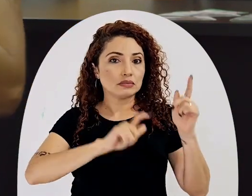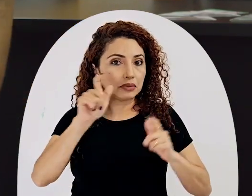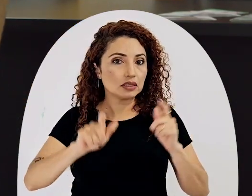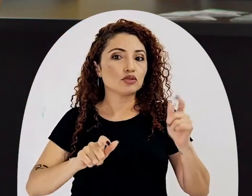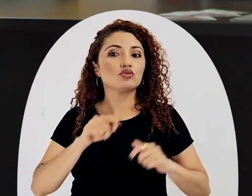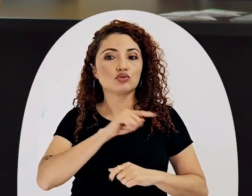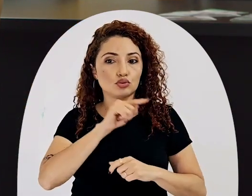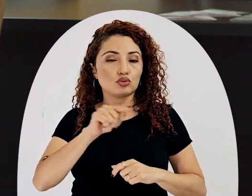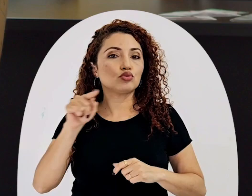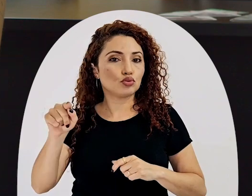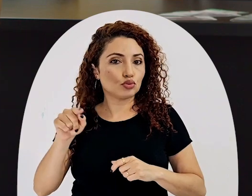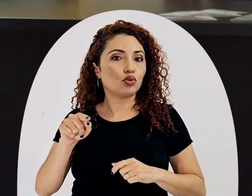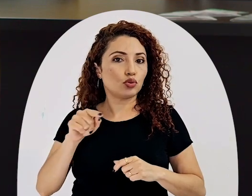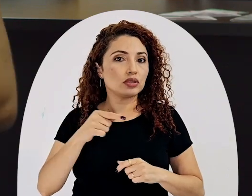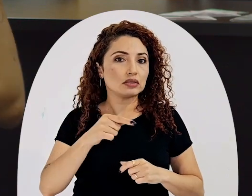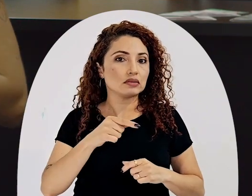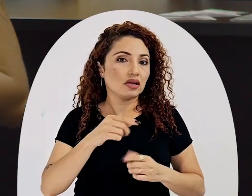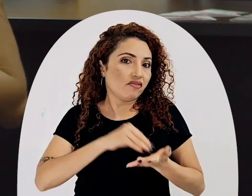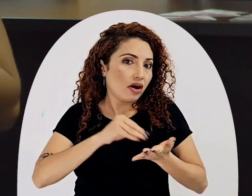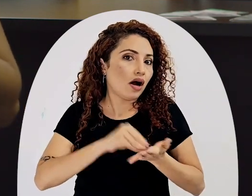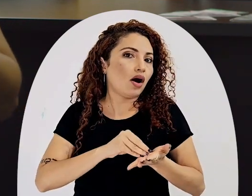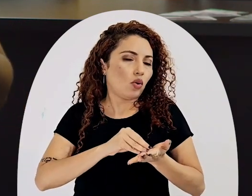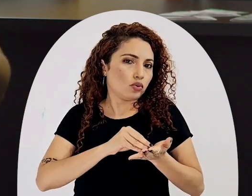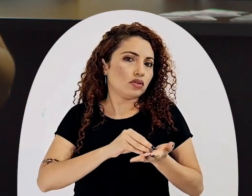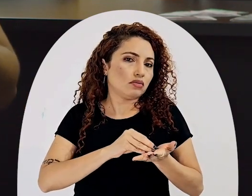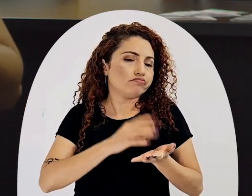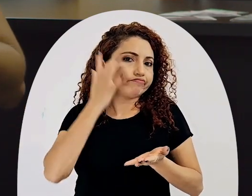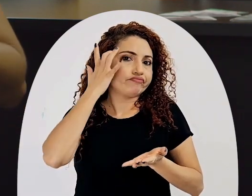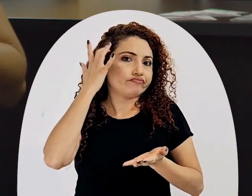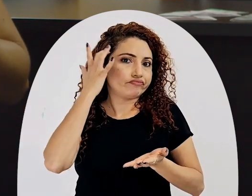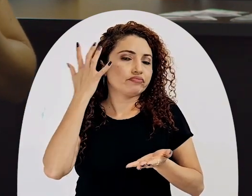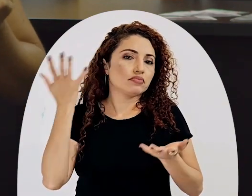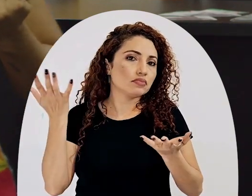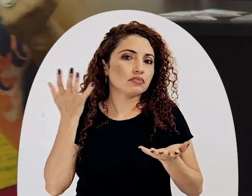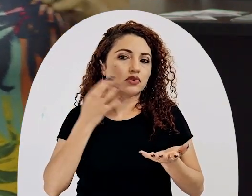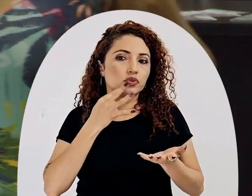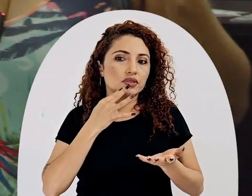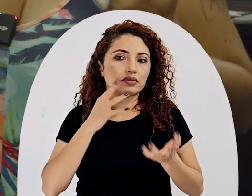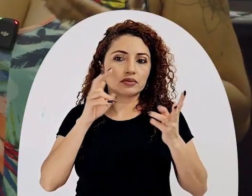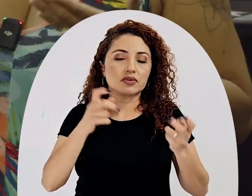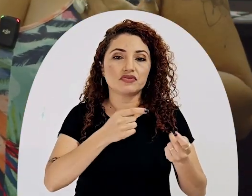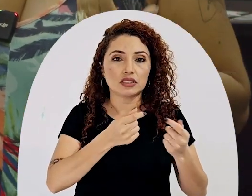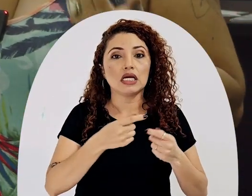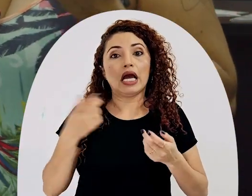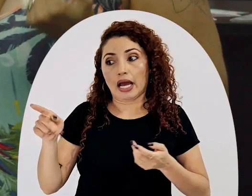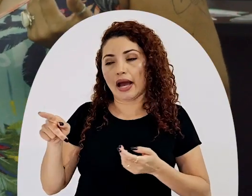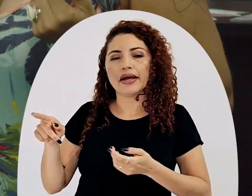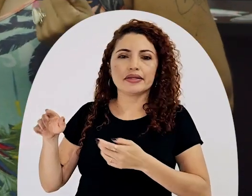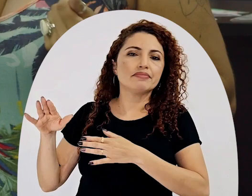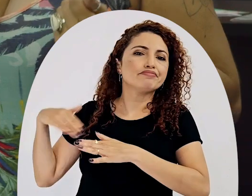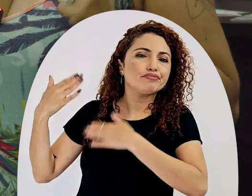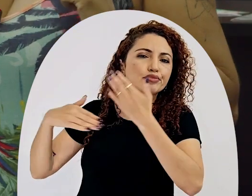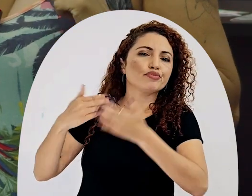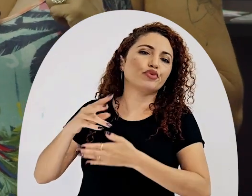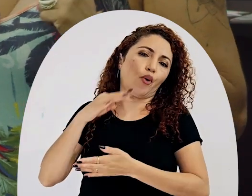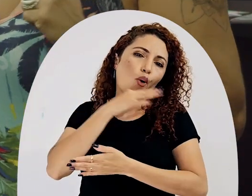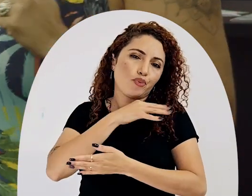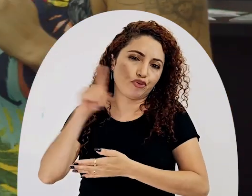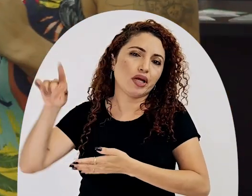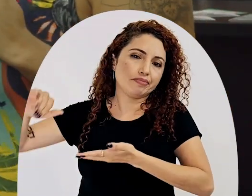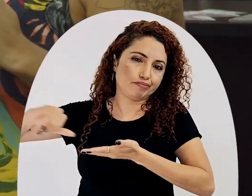mas eu sabia que eu ia, né, precisar desse momento. E aí, passado algum tempo, óbvio, eu fui demitida,